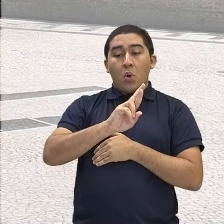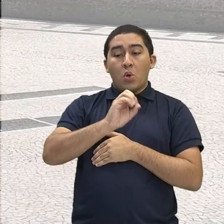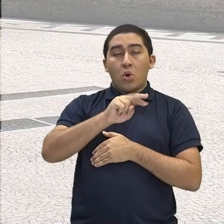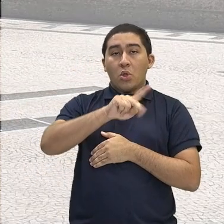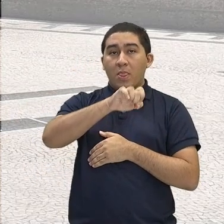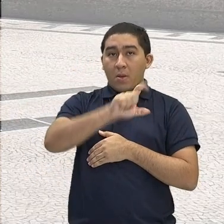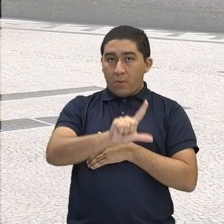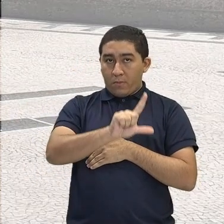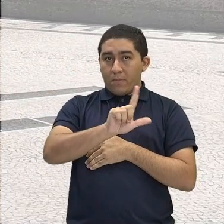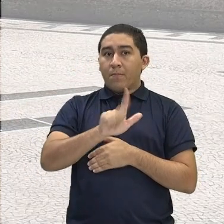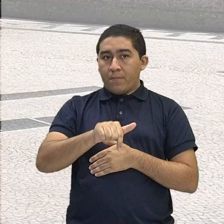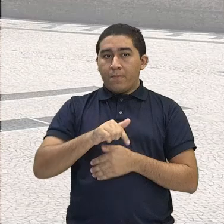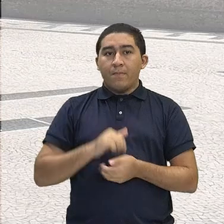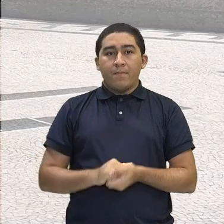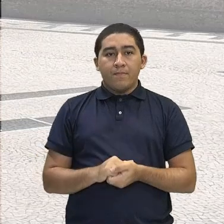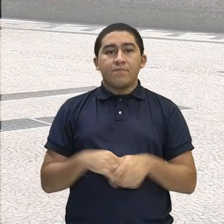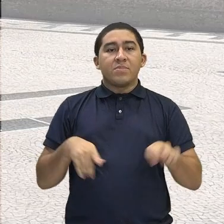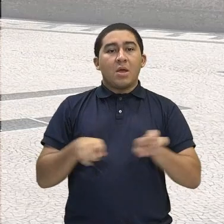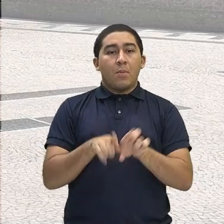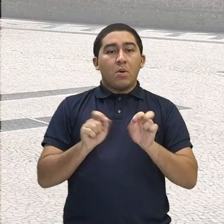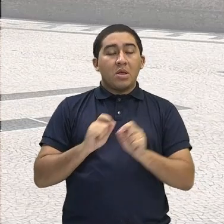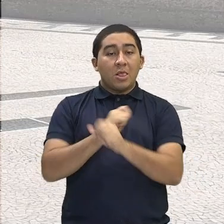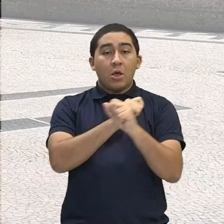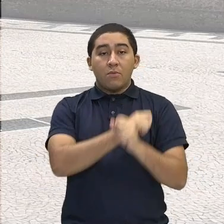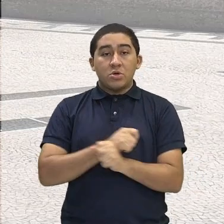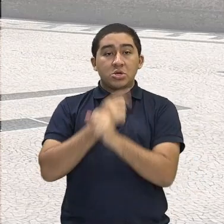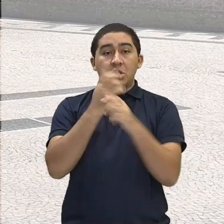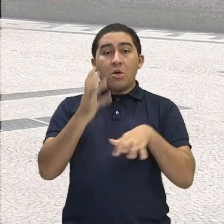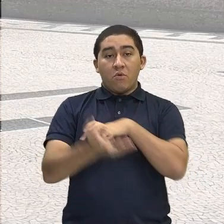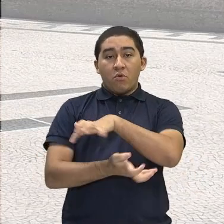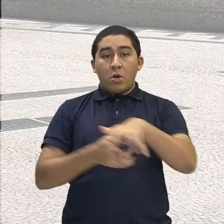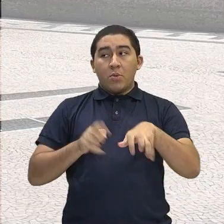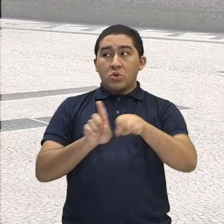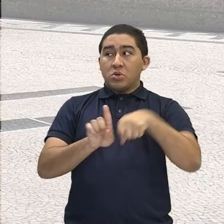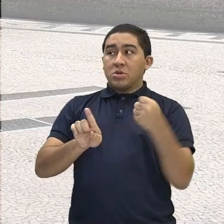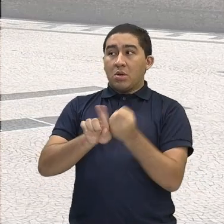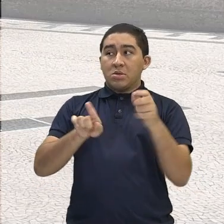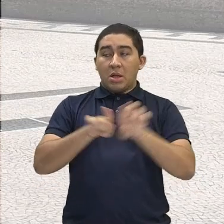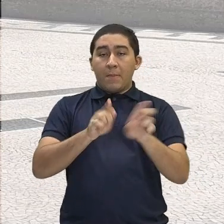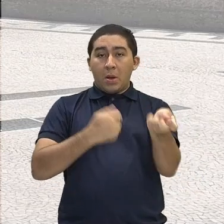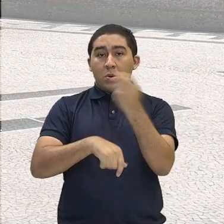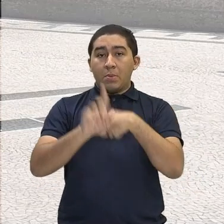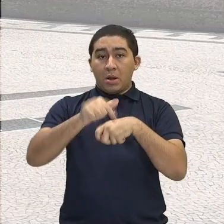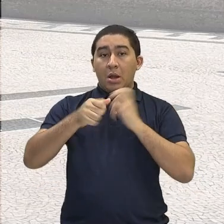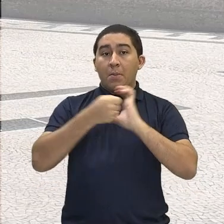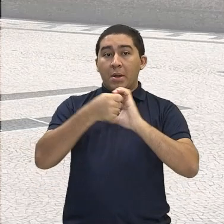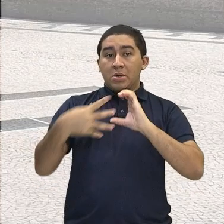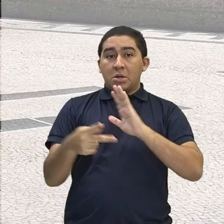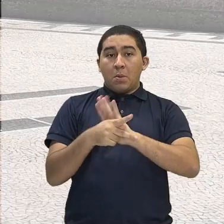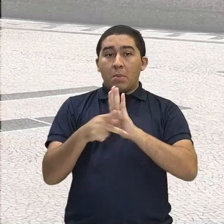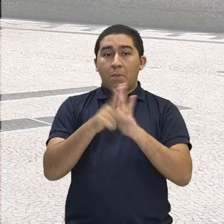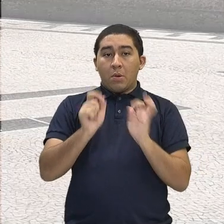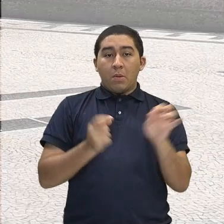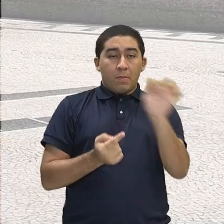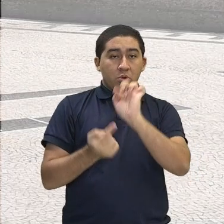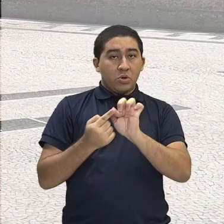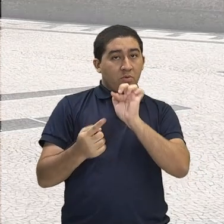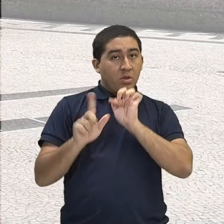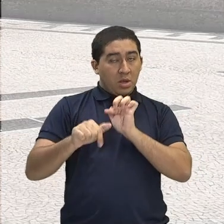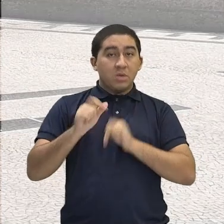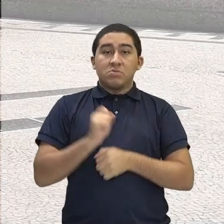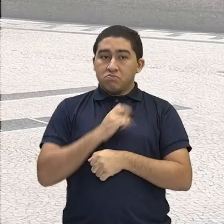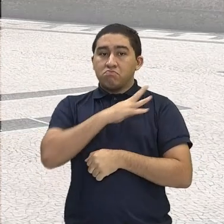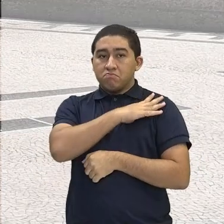Continuando, a defesa de reformas sociais e econômicas também era uma das características dos objetivos do